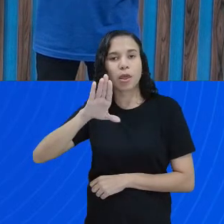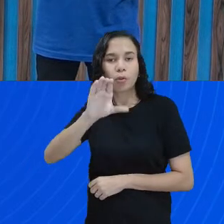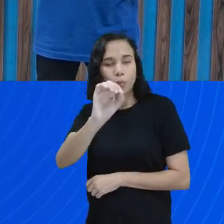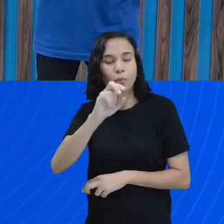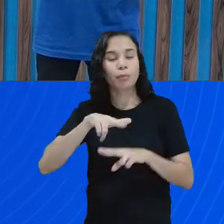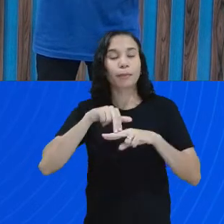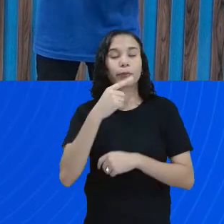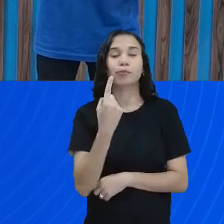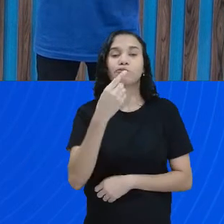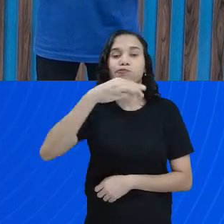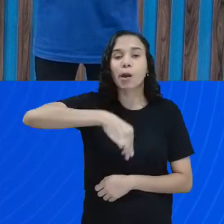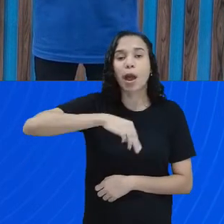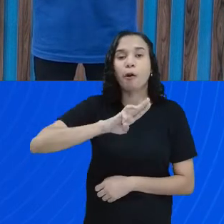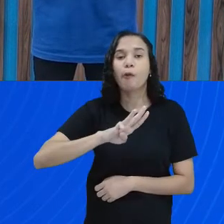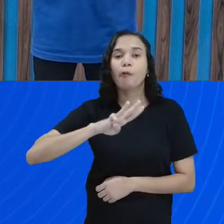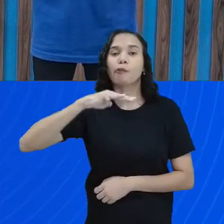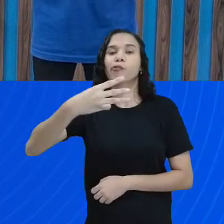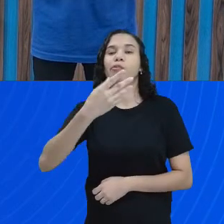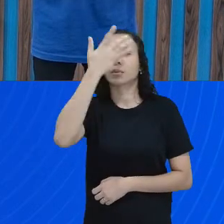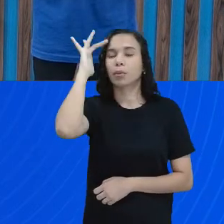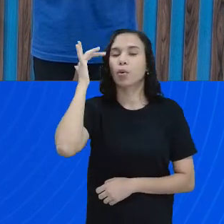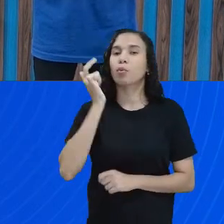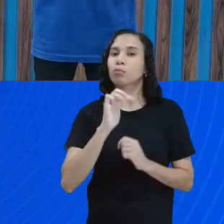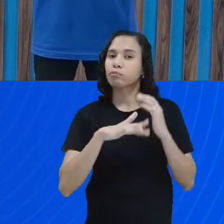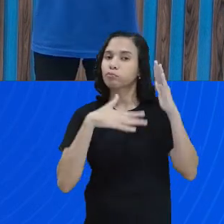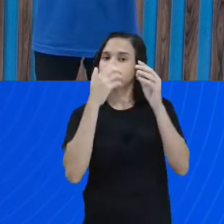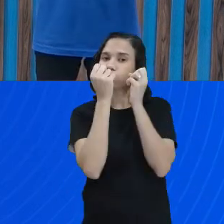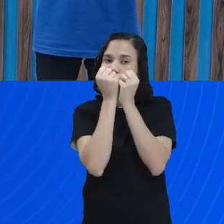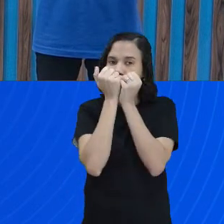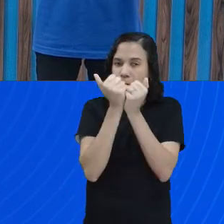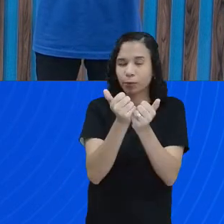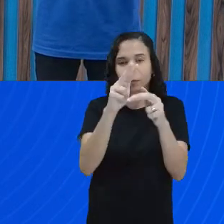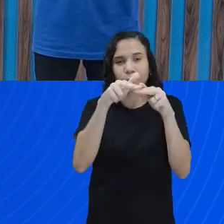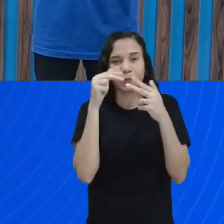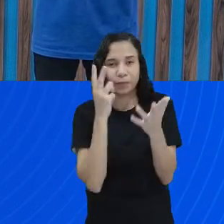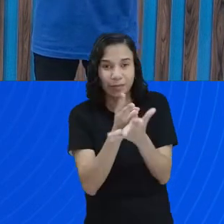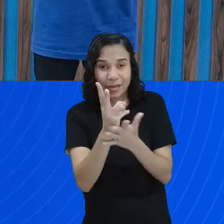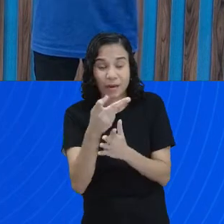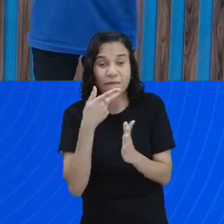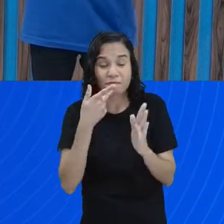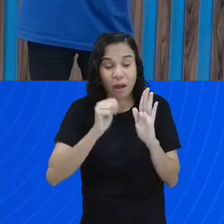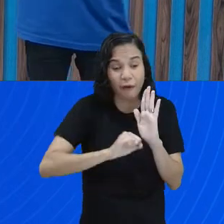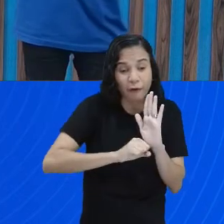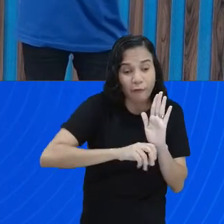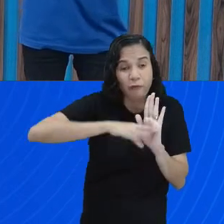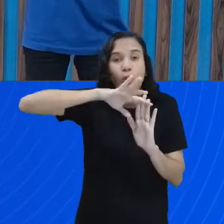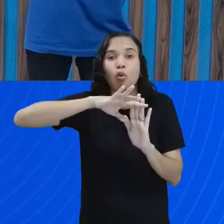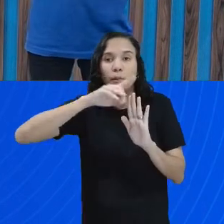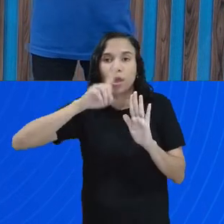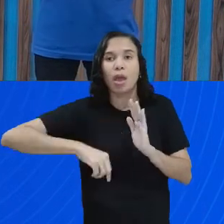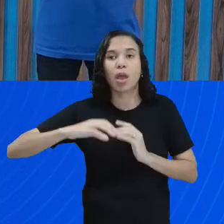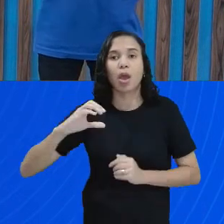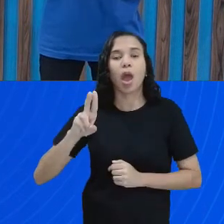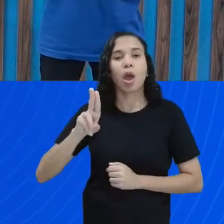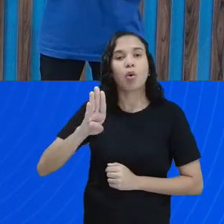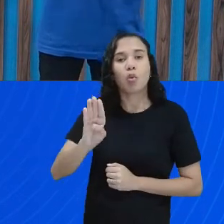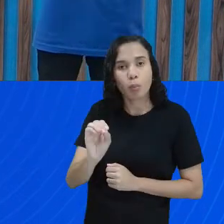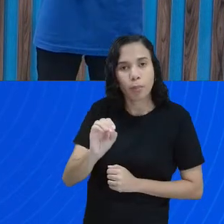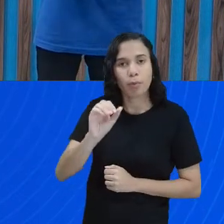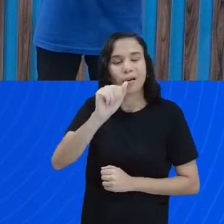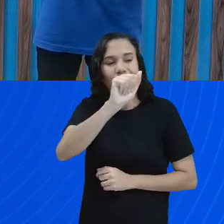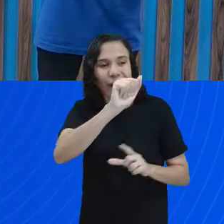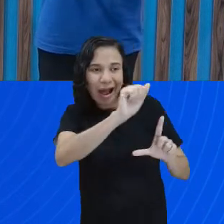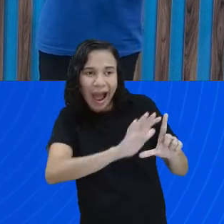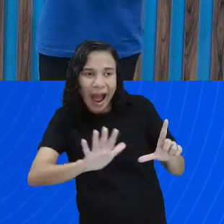1 metro cúbico aí para você desenvolver numa boa. Então, toda vez que eu falar em volume, ao cubo. Toda vez que eu falar em área,